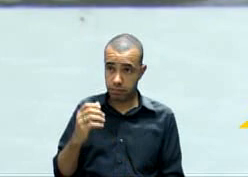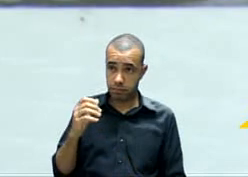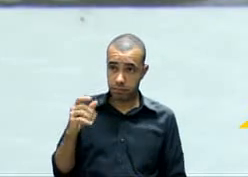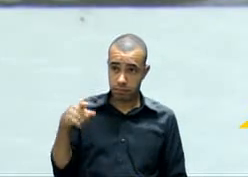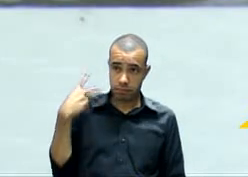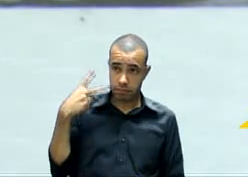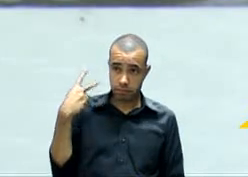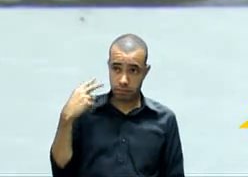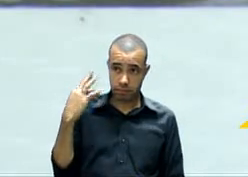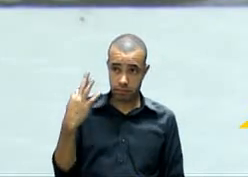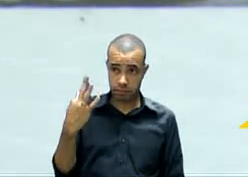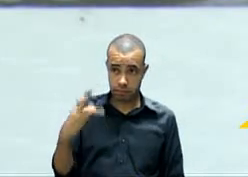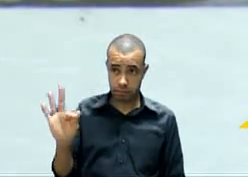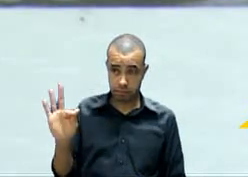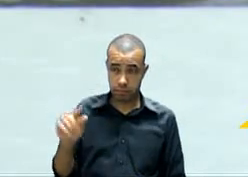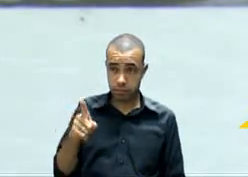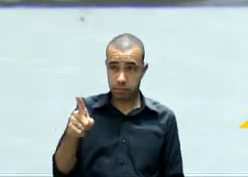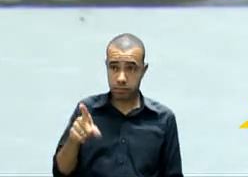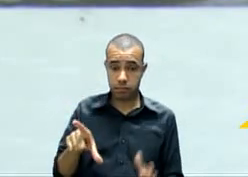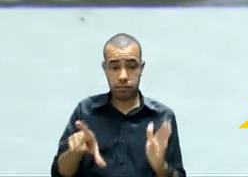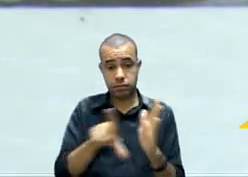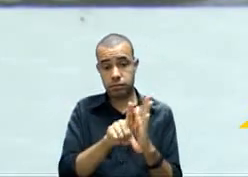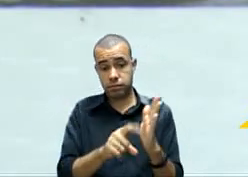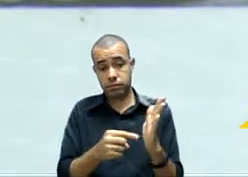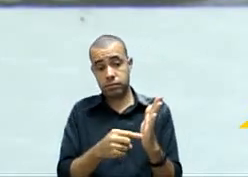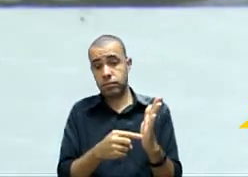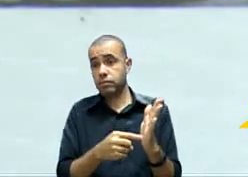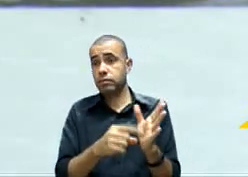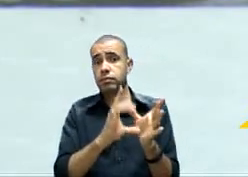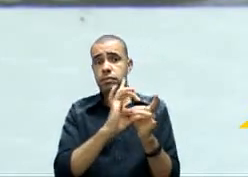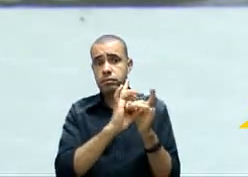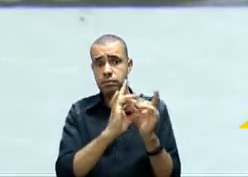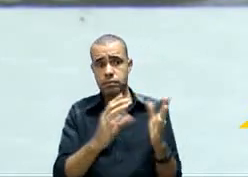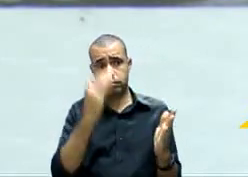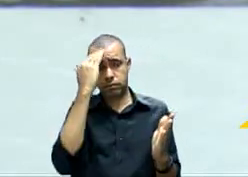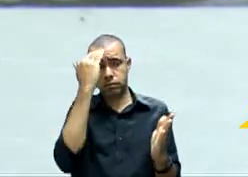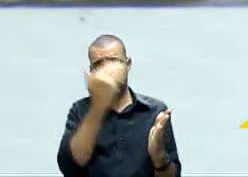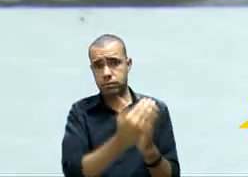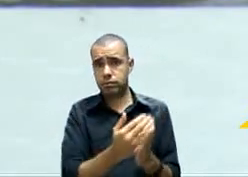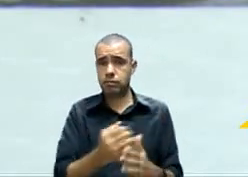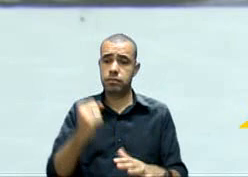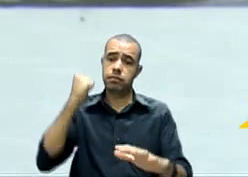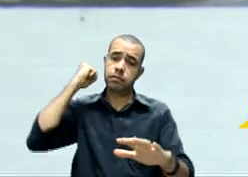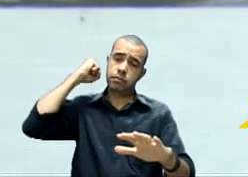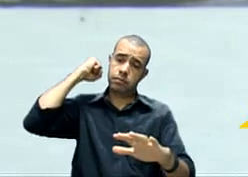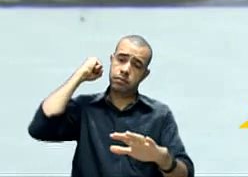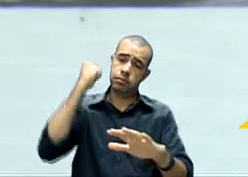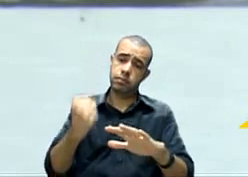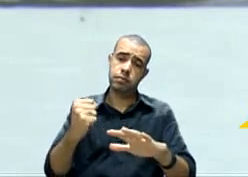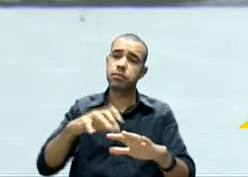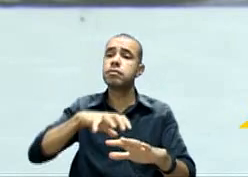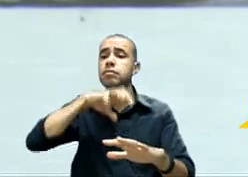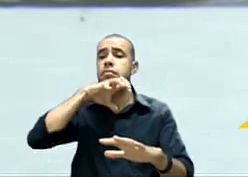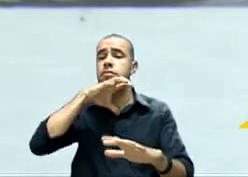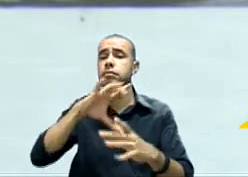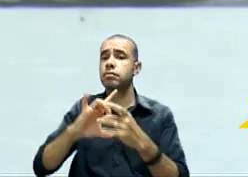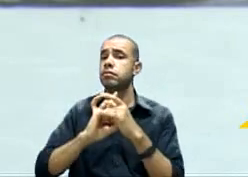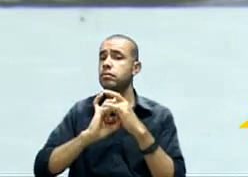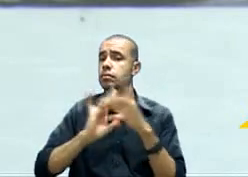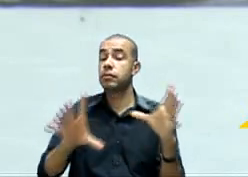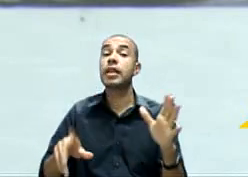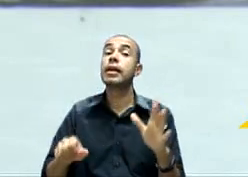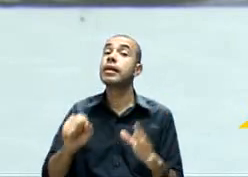pela constitucionalidade para se matar animais, desde que seja para cultos religiosos. E eu não